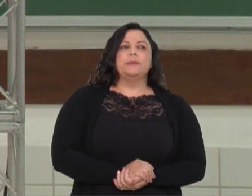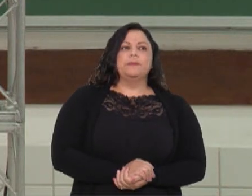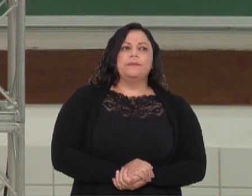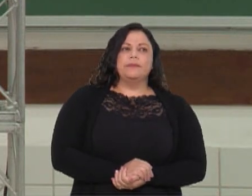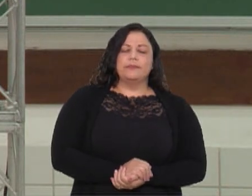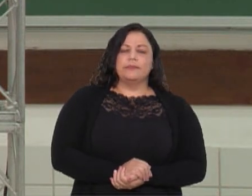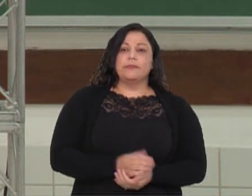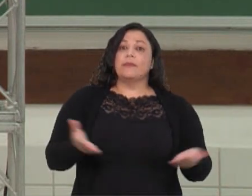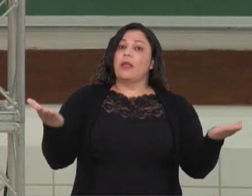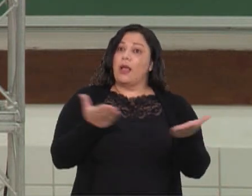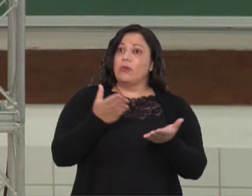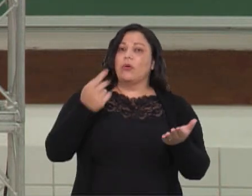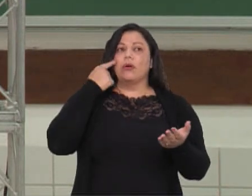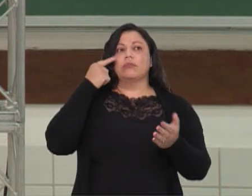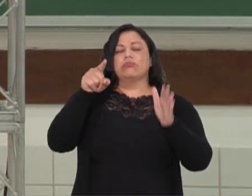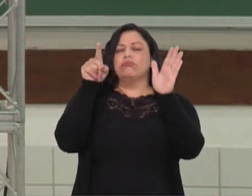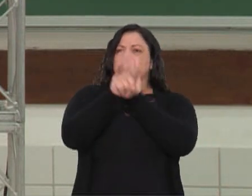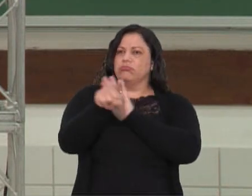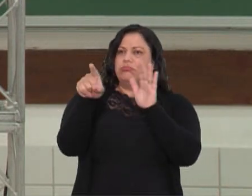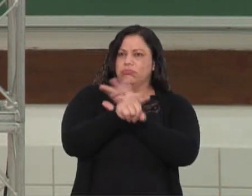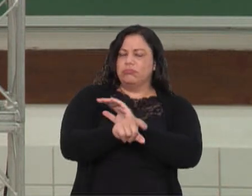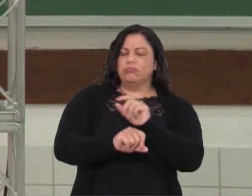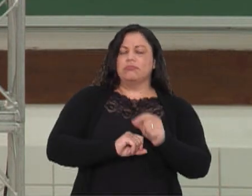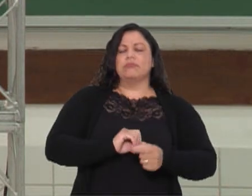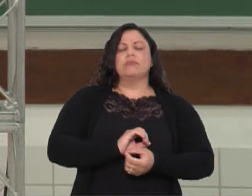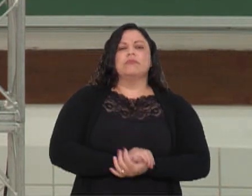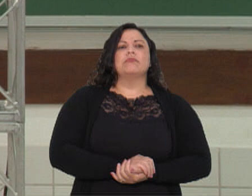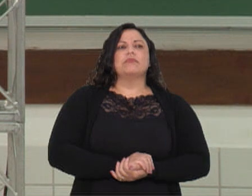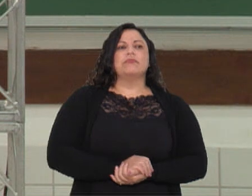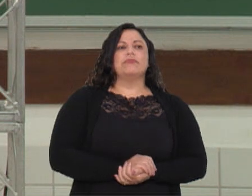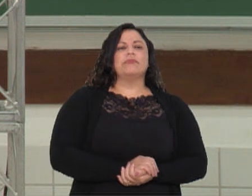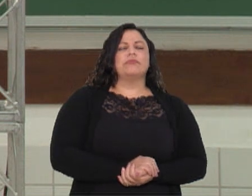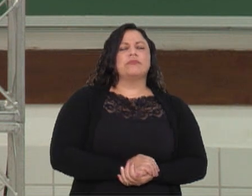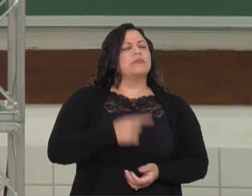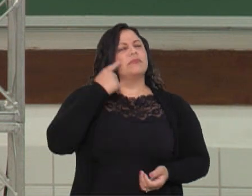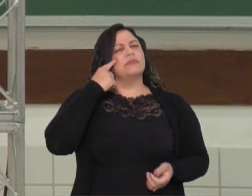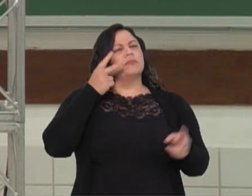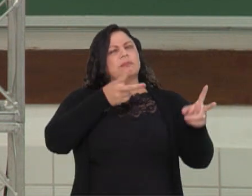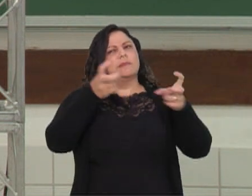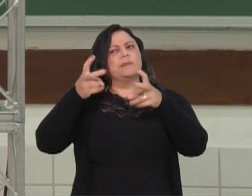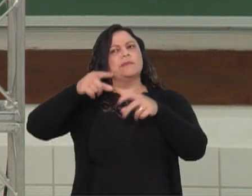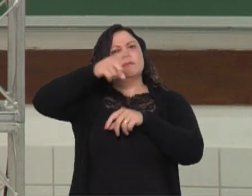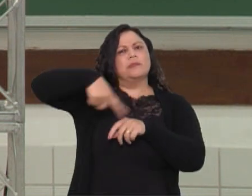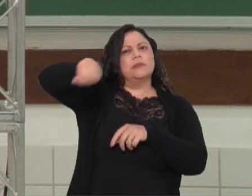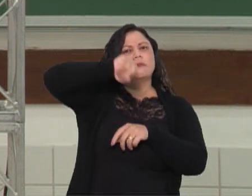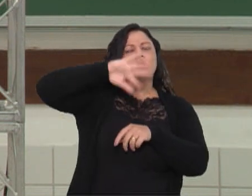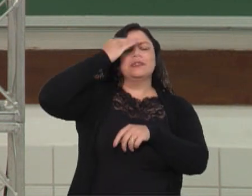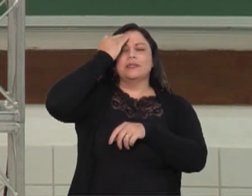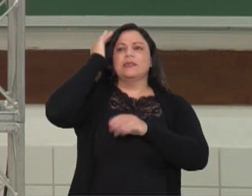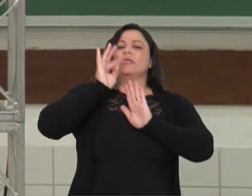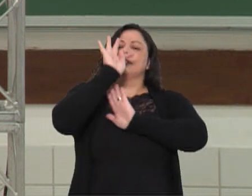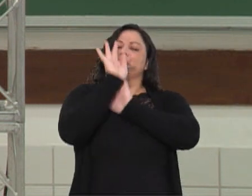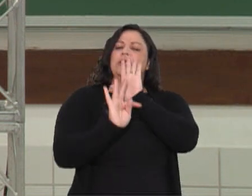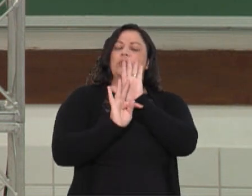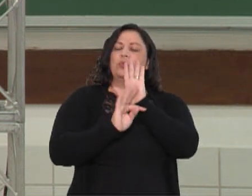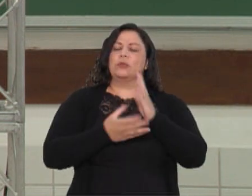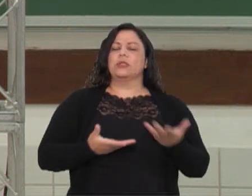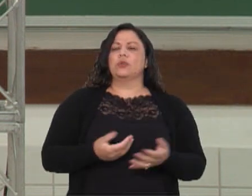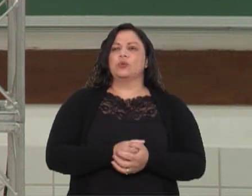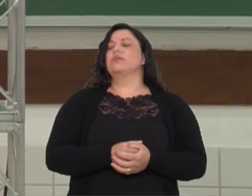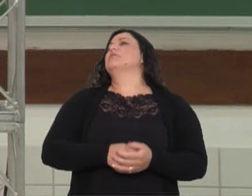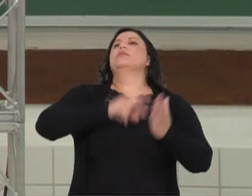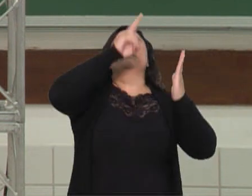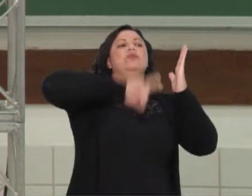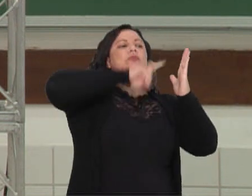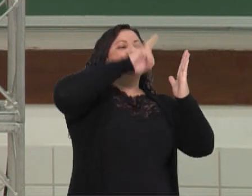então fazendo um quiz para ver se vocês compreenderam o texto. Quando a gente leu